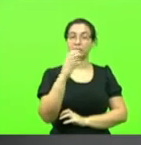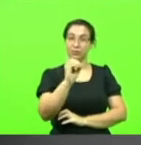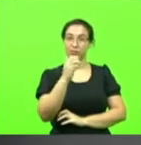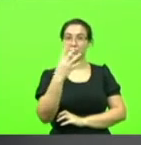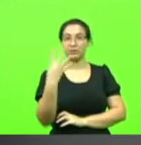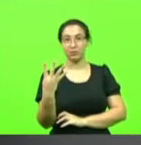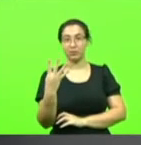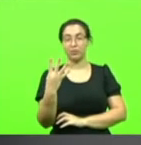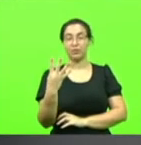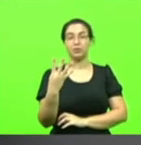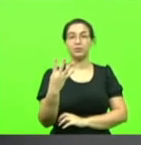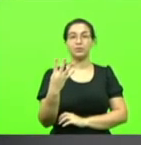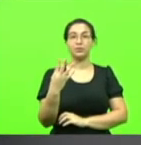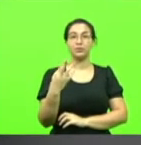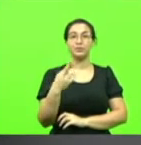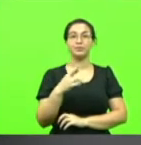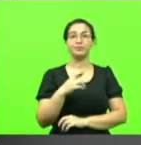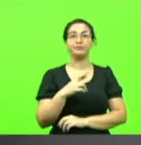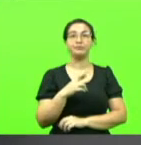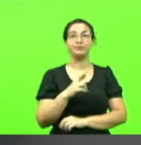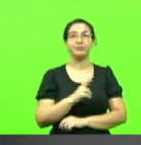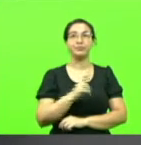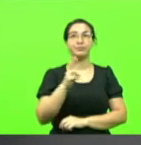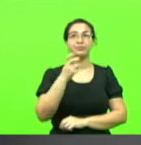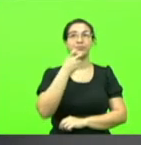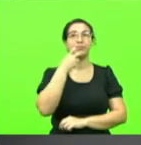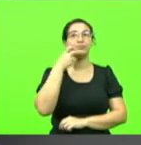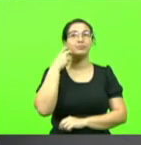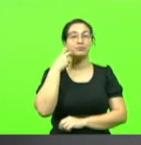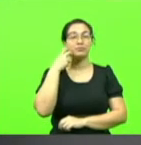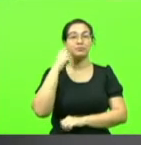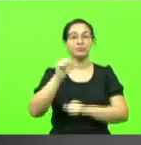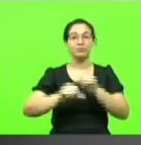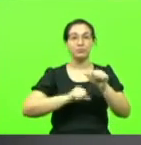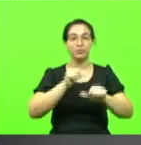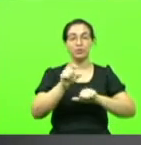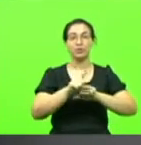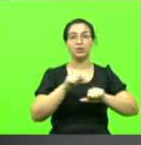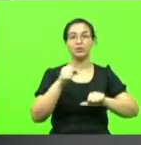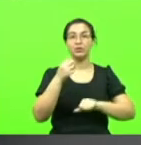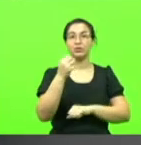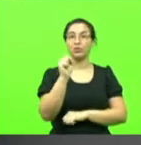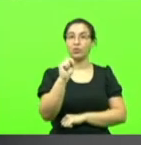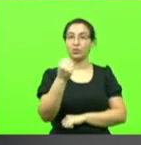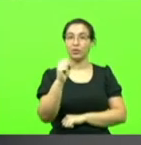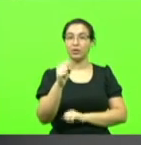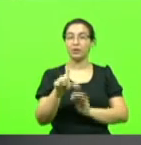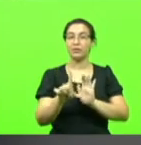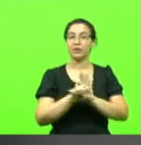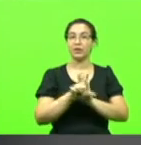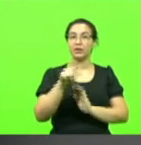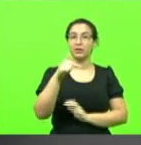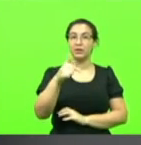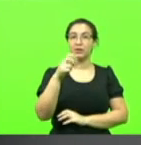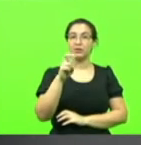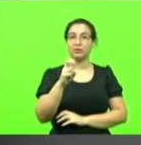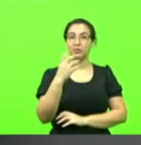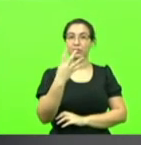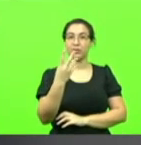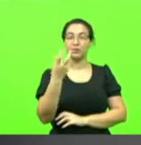204/2019 autoria Deputado Luiz Fernando Vampiro altera o artigo 8º da lei